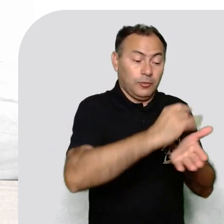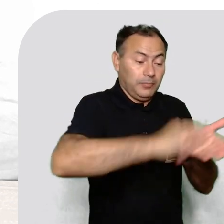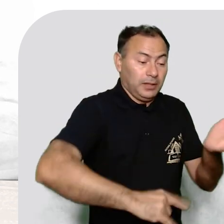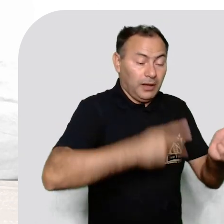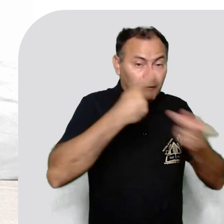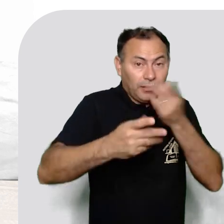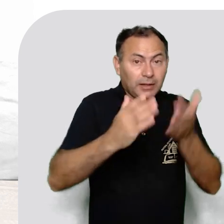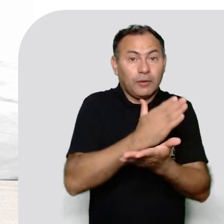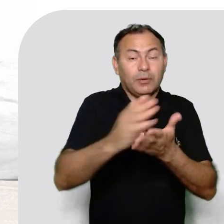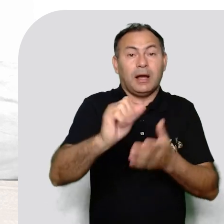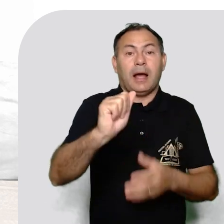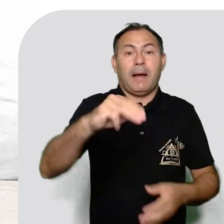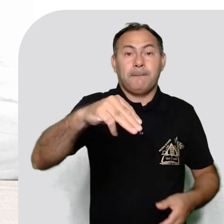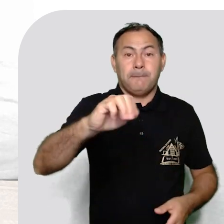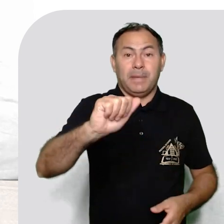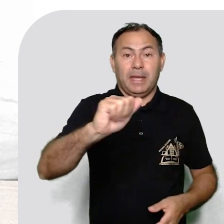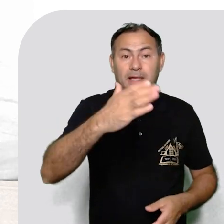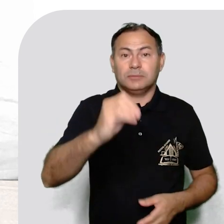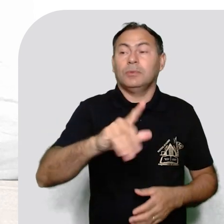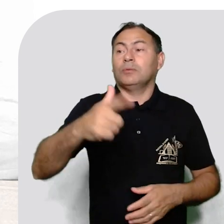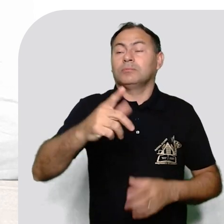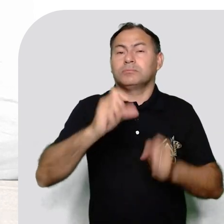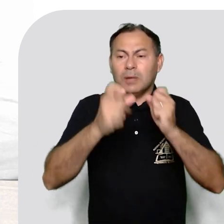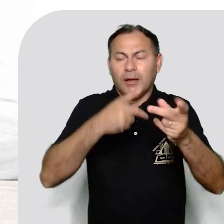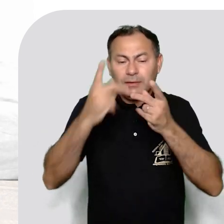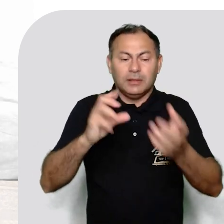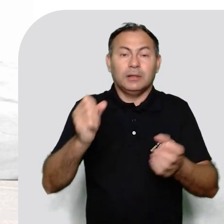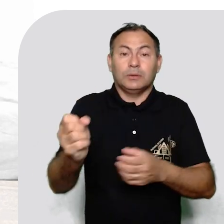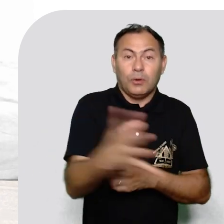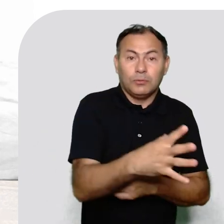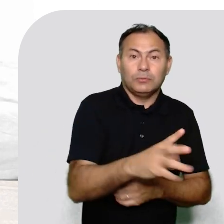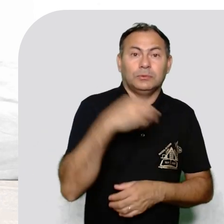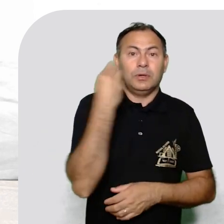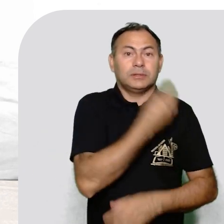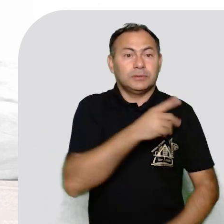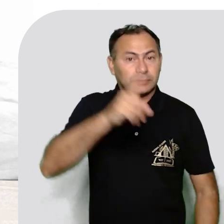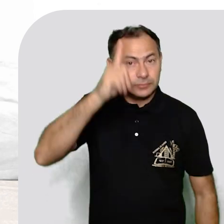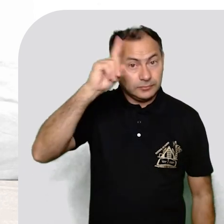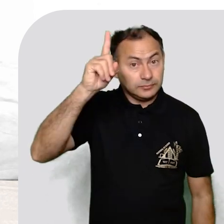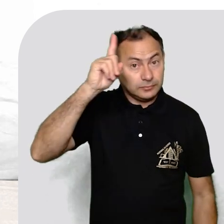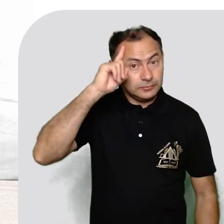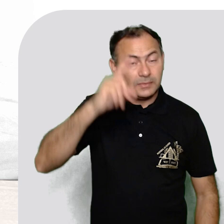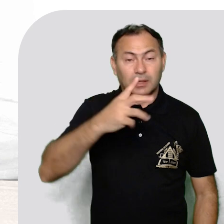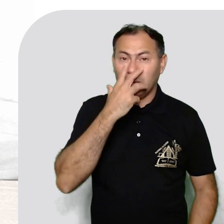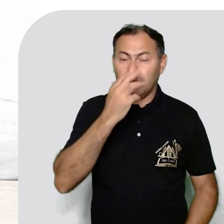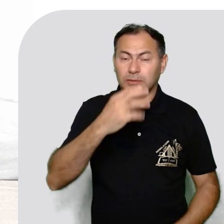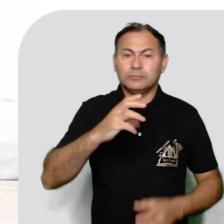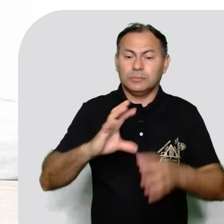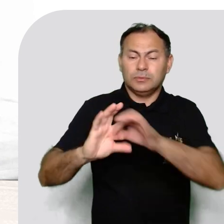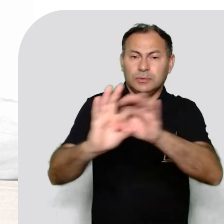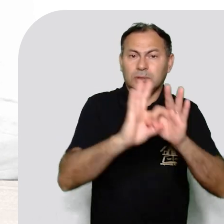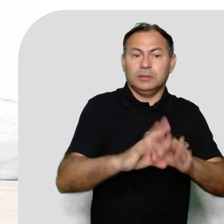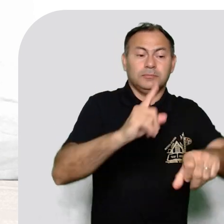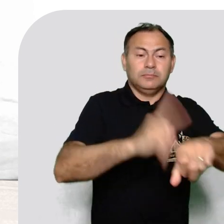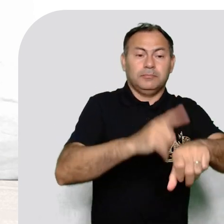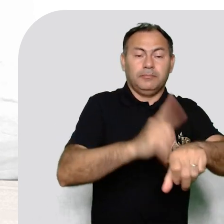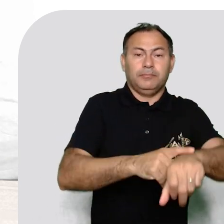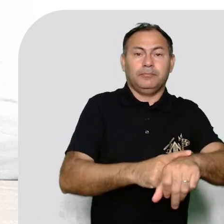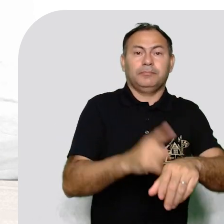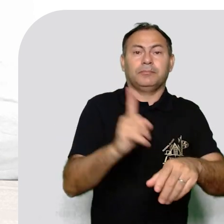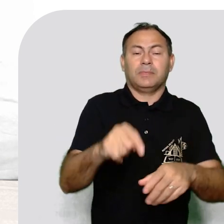fala de algumas ameaças e outros a gente pode ser atualizados nos nossos dias. Eu acho que a humanidade, nesse